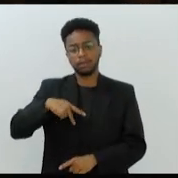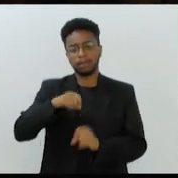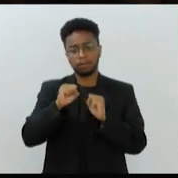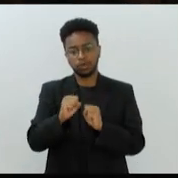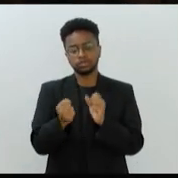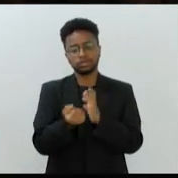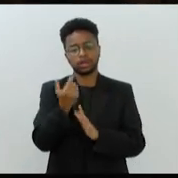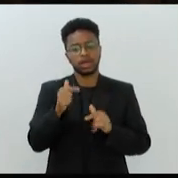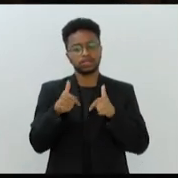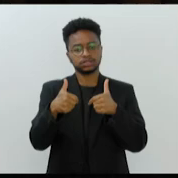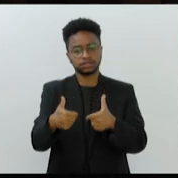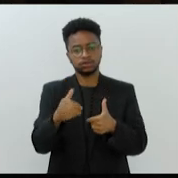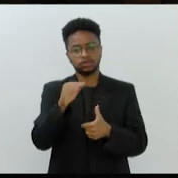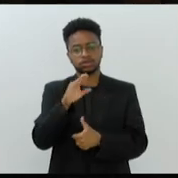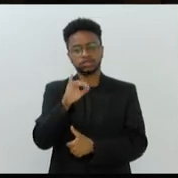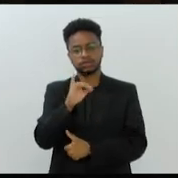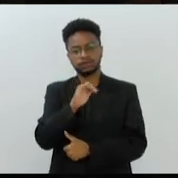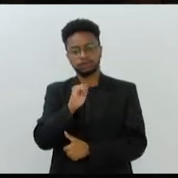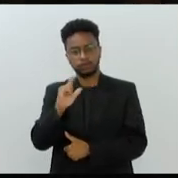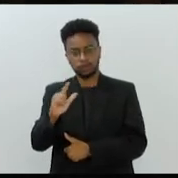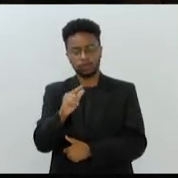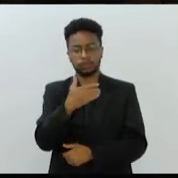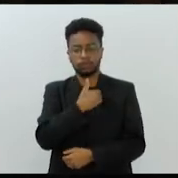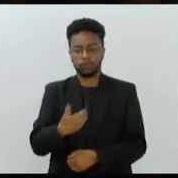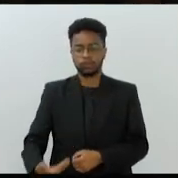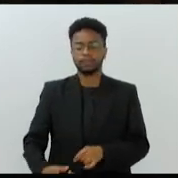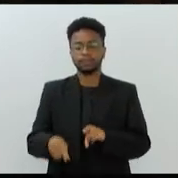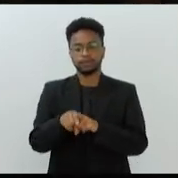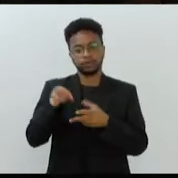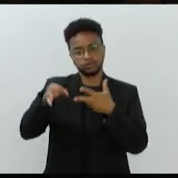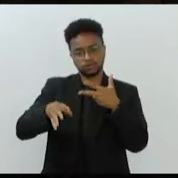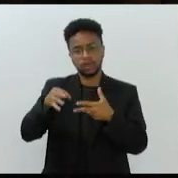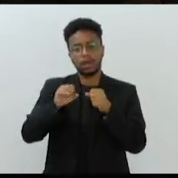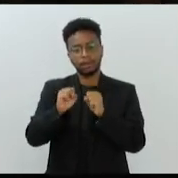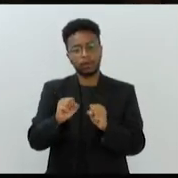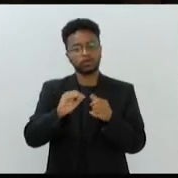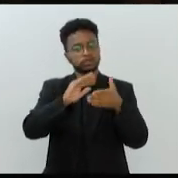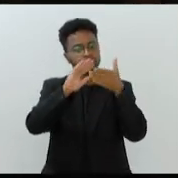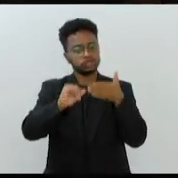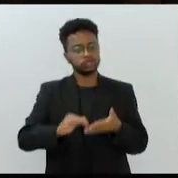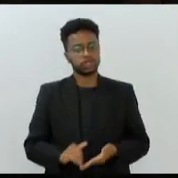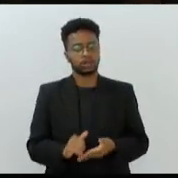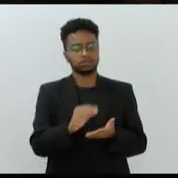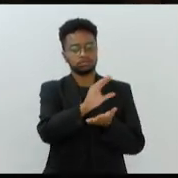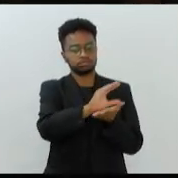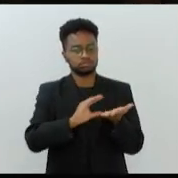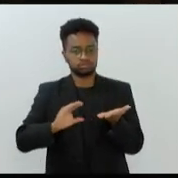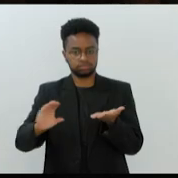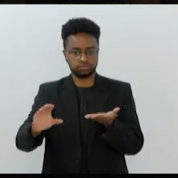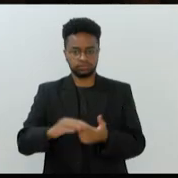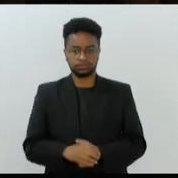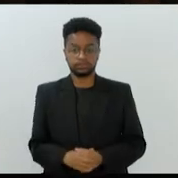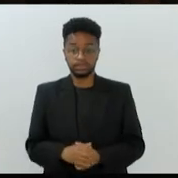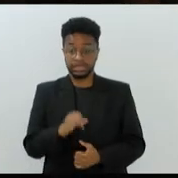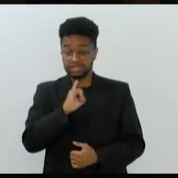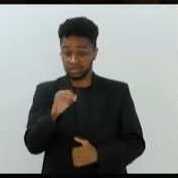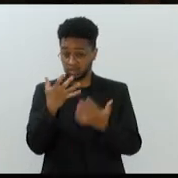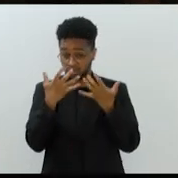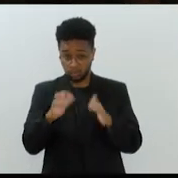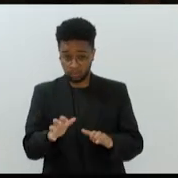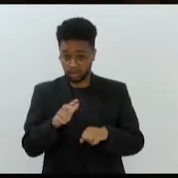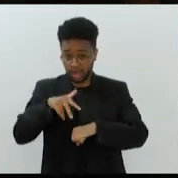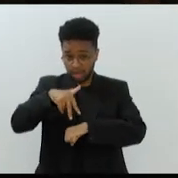pública e o próprio Judiciário pode suspender esse repasse a partir dessa ação civil pública. Se ninguém quiser se